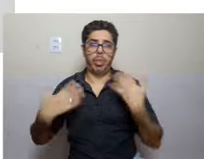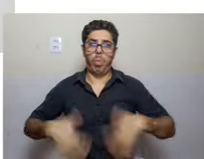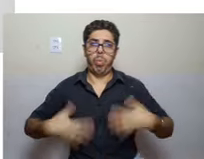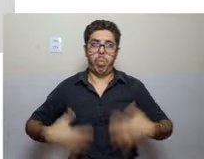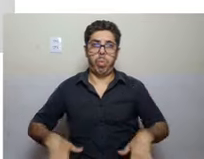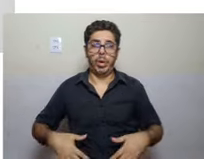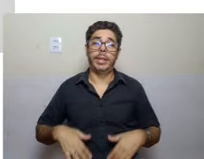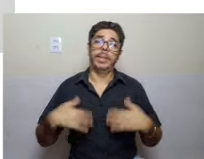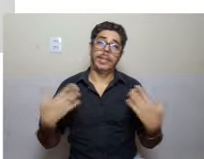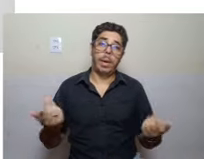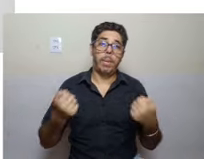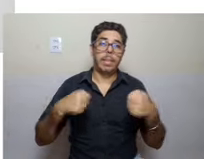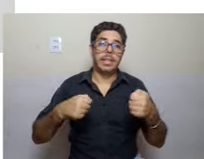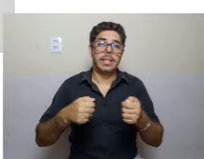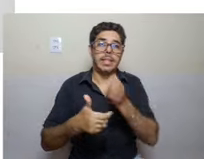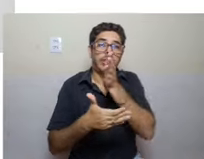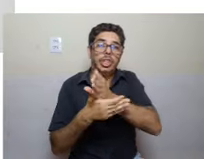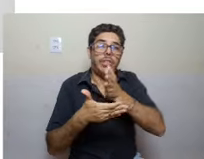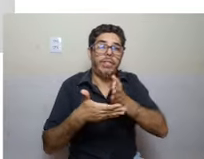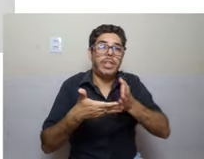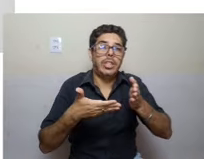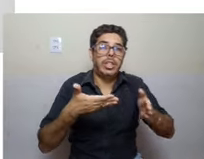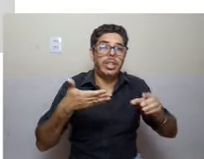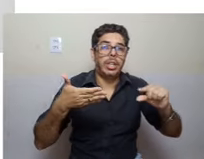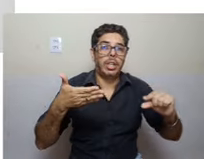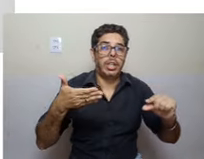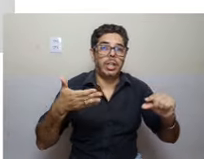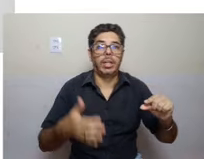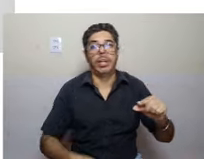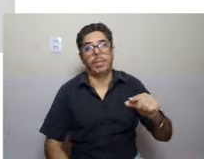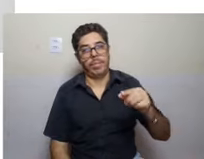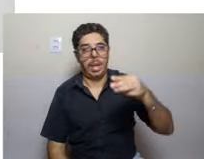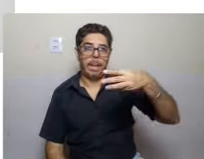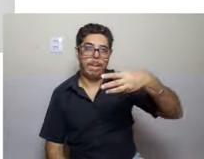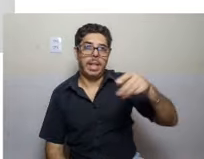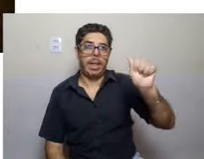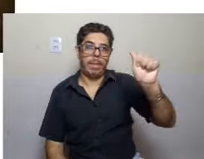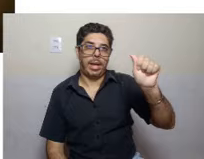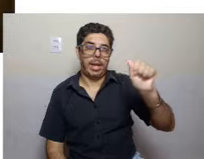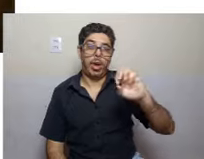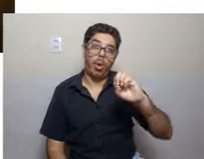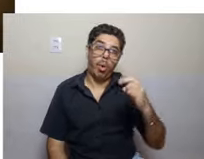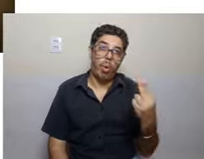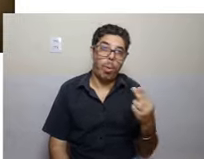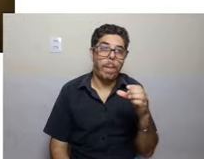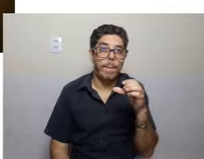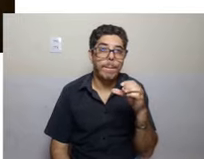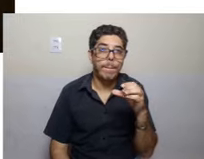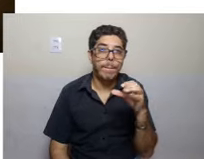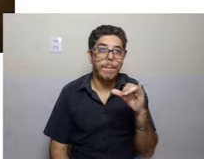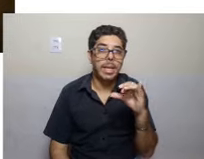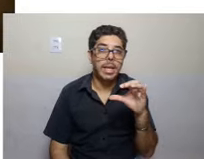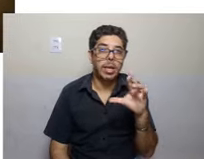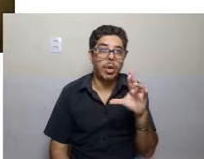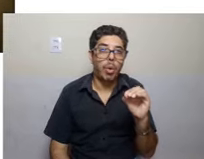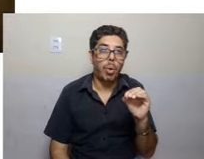comum o emprego de submúltiplos do ampere, como o miliampere ou o microampere.